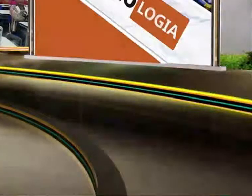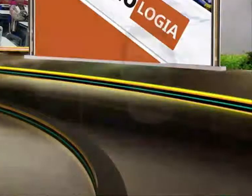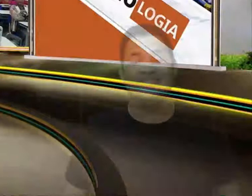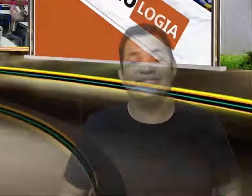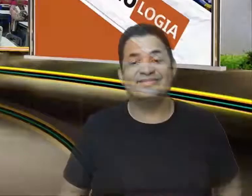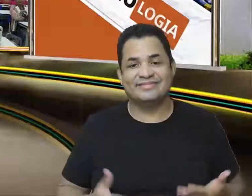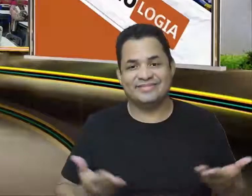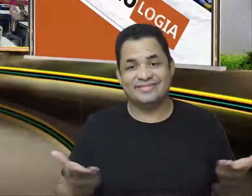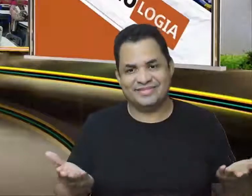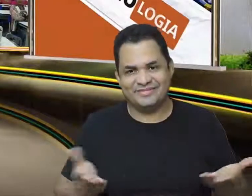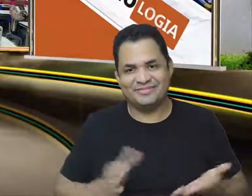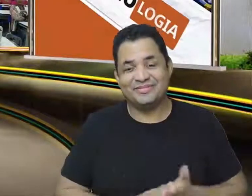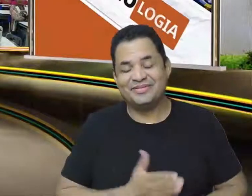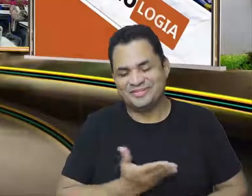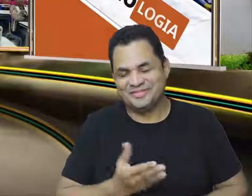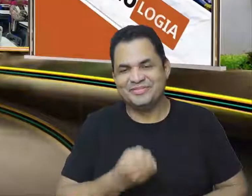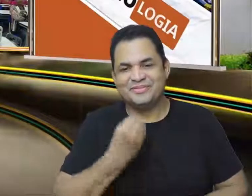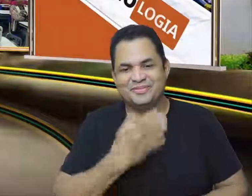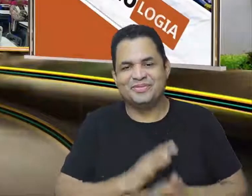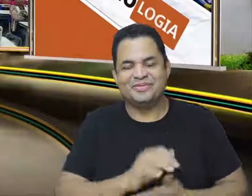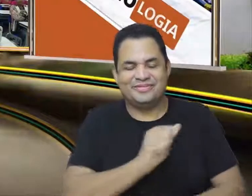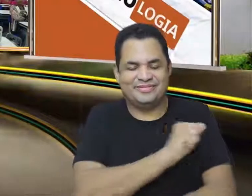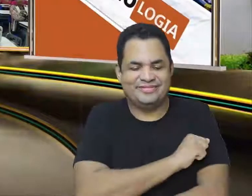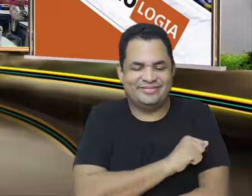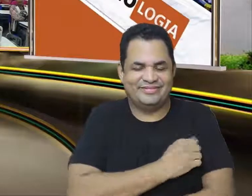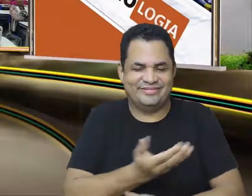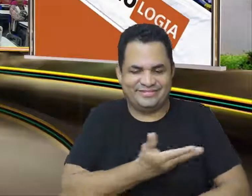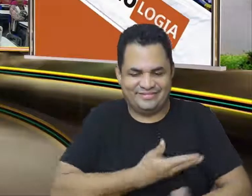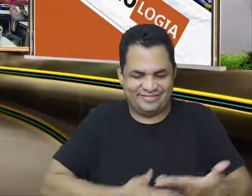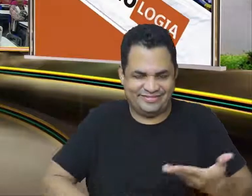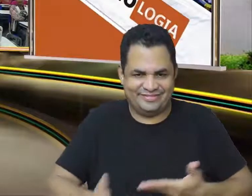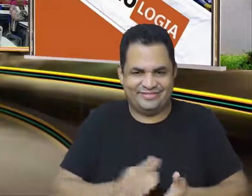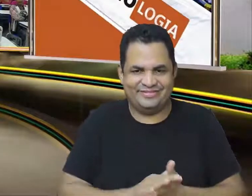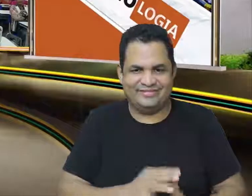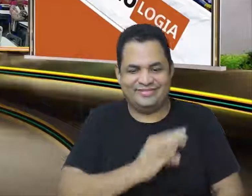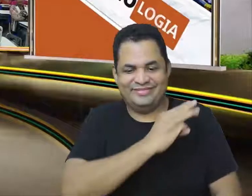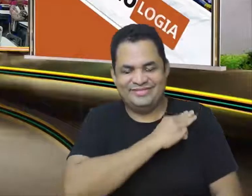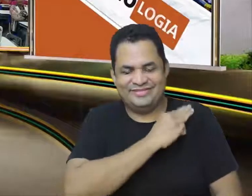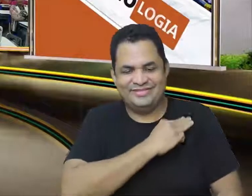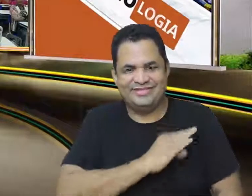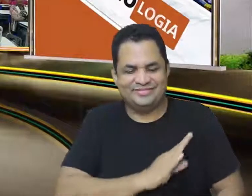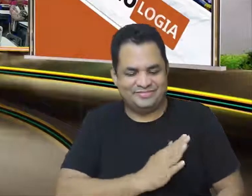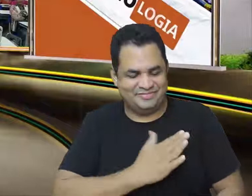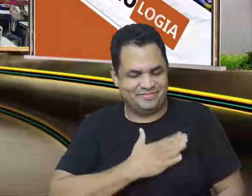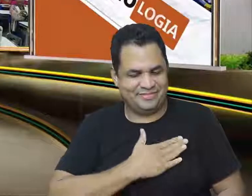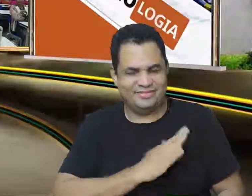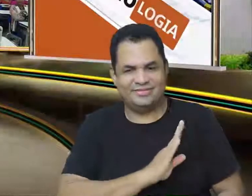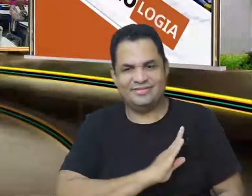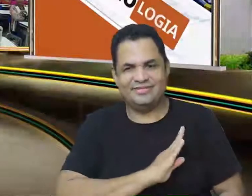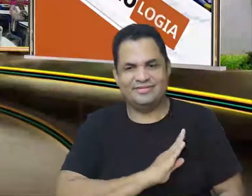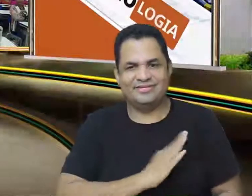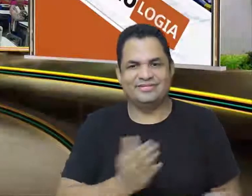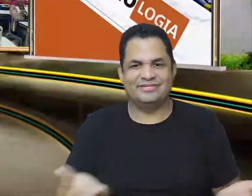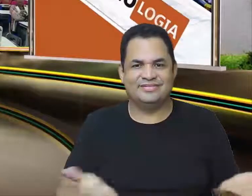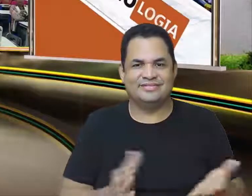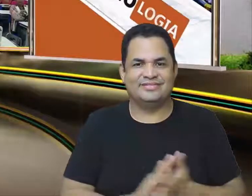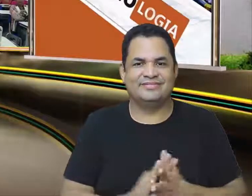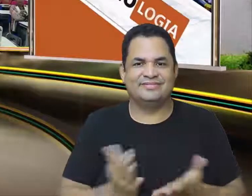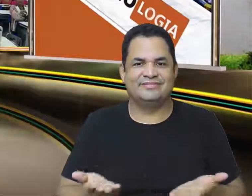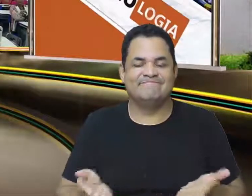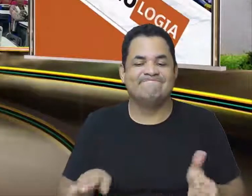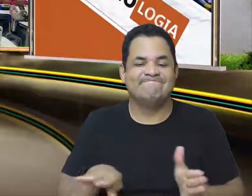E aí, pessoal, tudo bem? Alunos da mediação, terceirão do meu coração. E aí, pessoal, chegamos